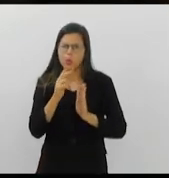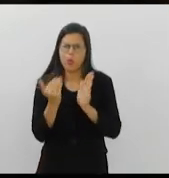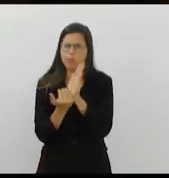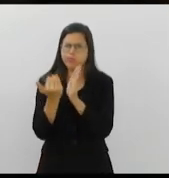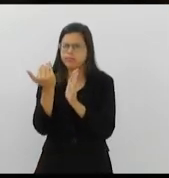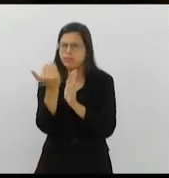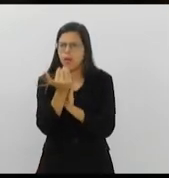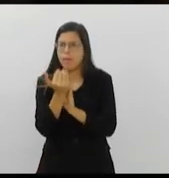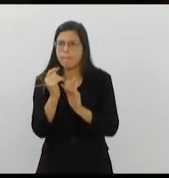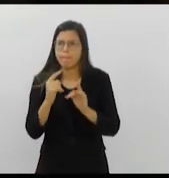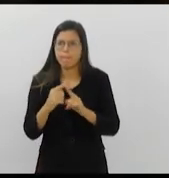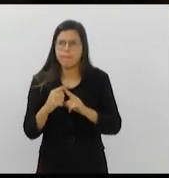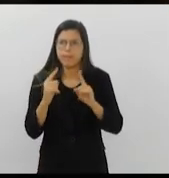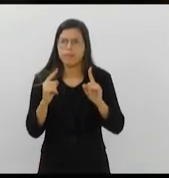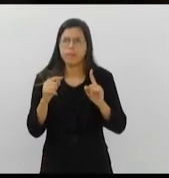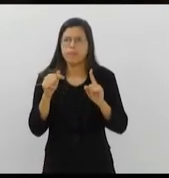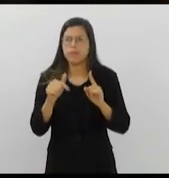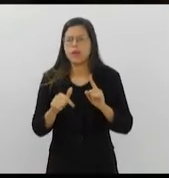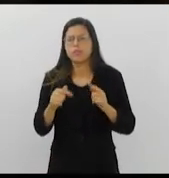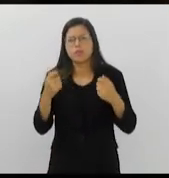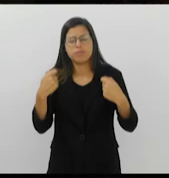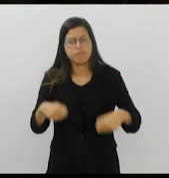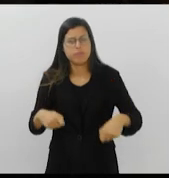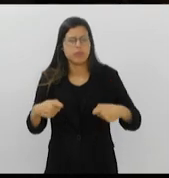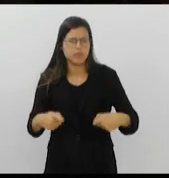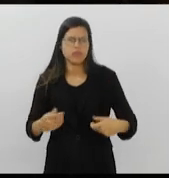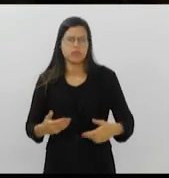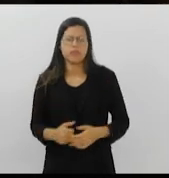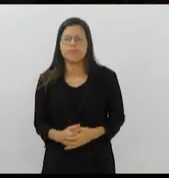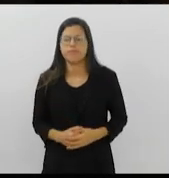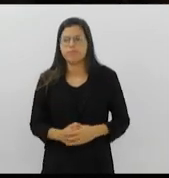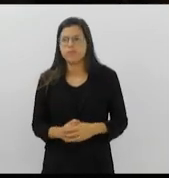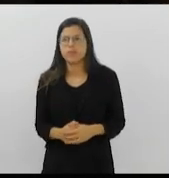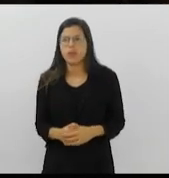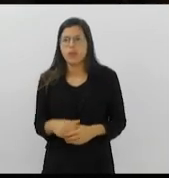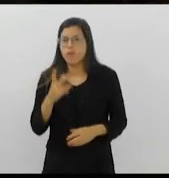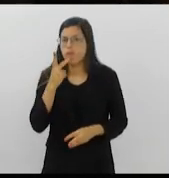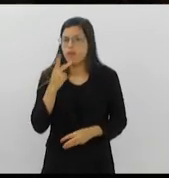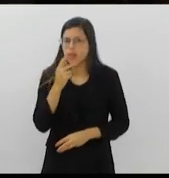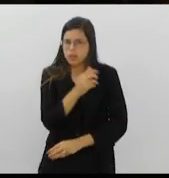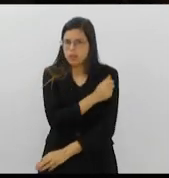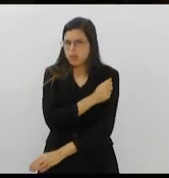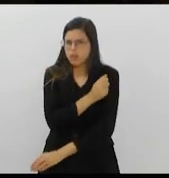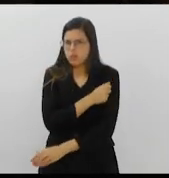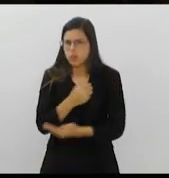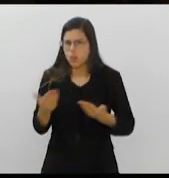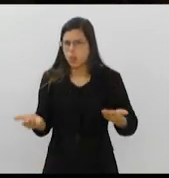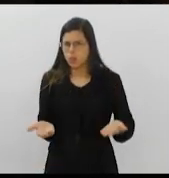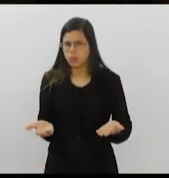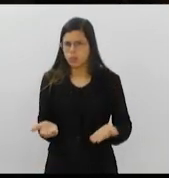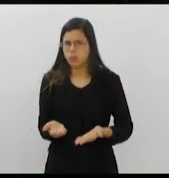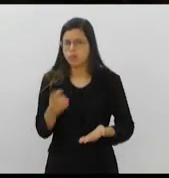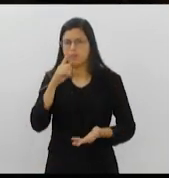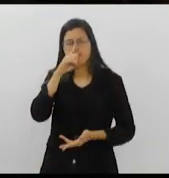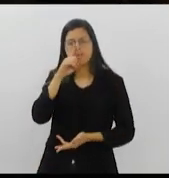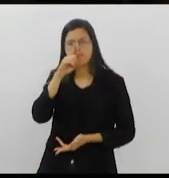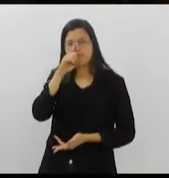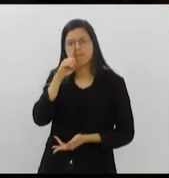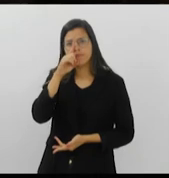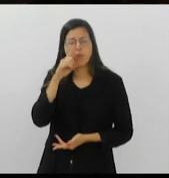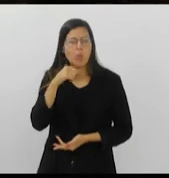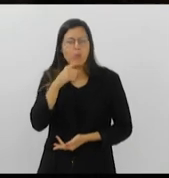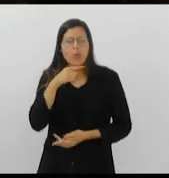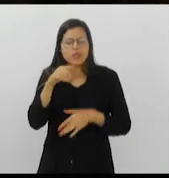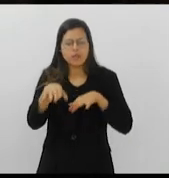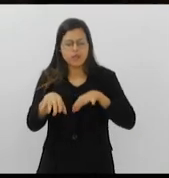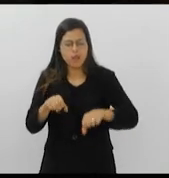mas fundamentalmente necessário. É falar que esses estudantes hoje correm o risco de não se formar.